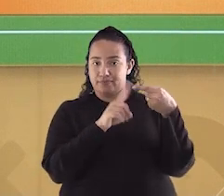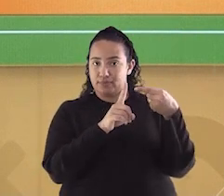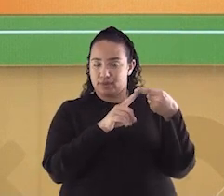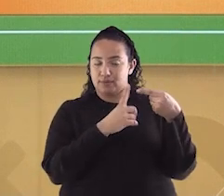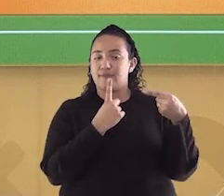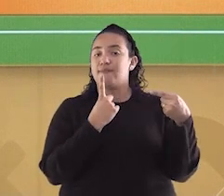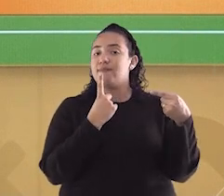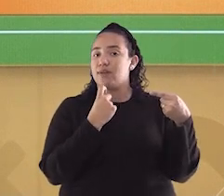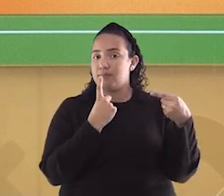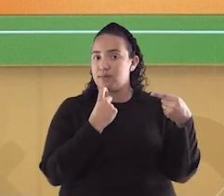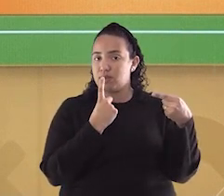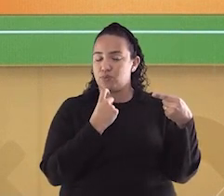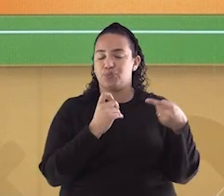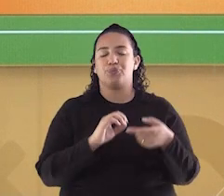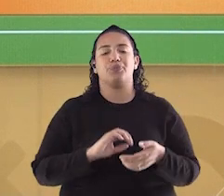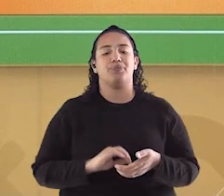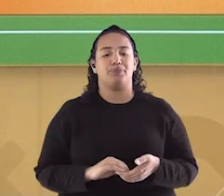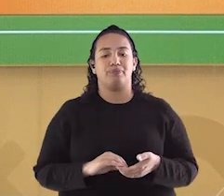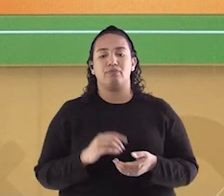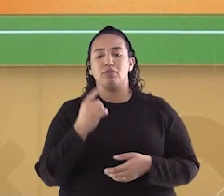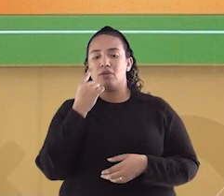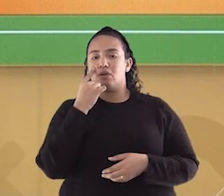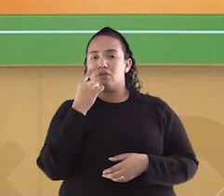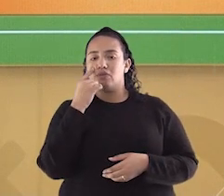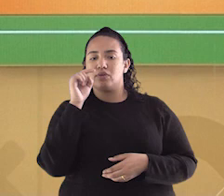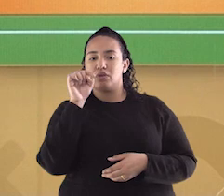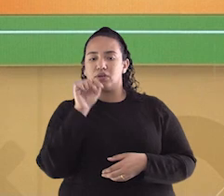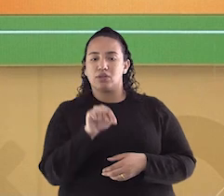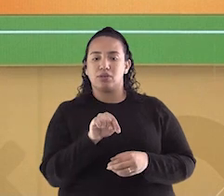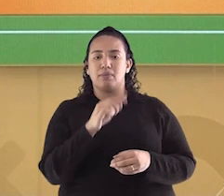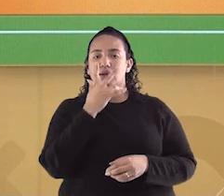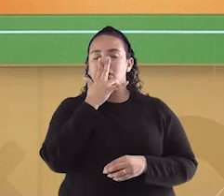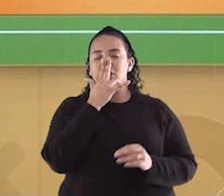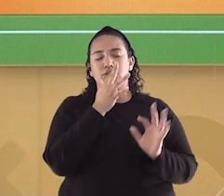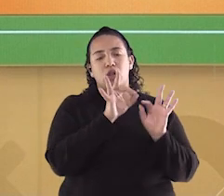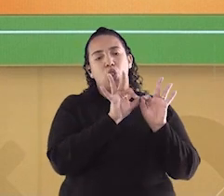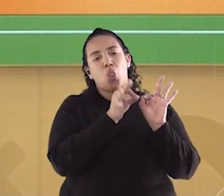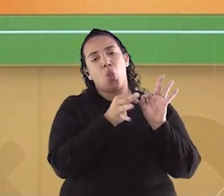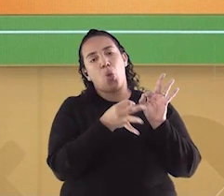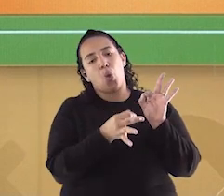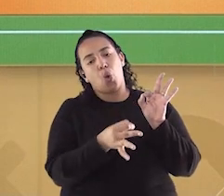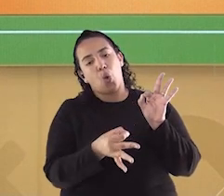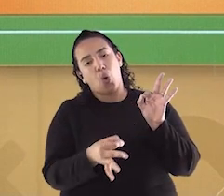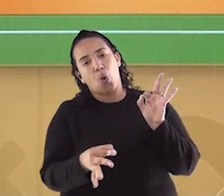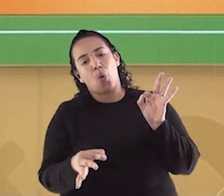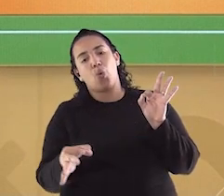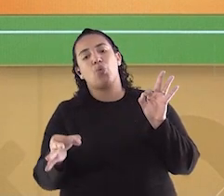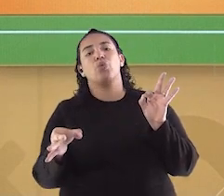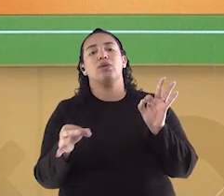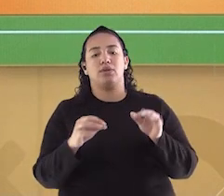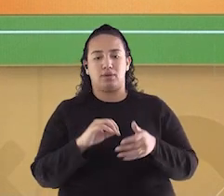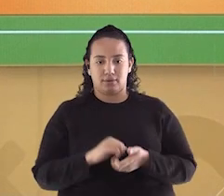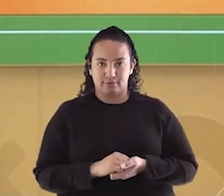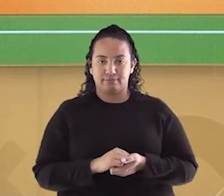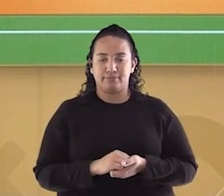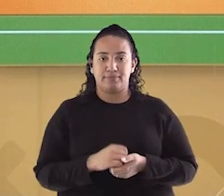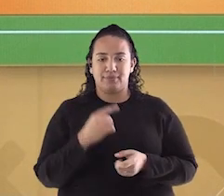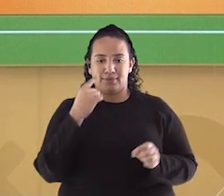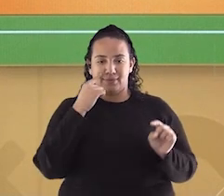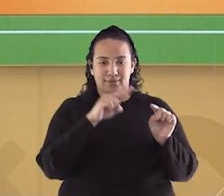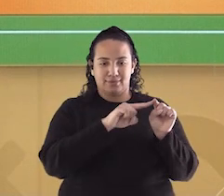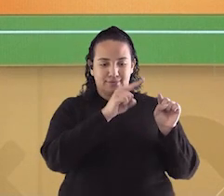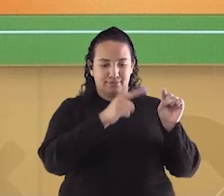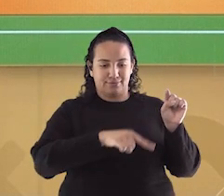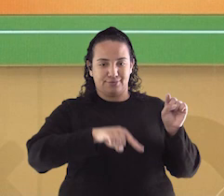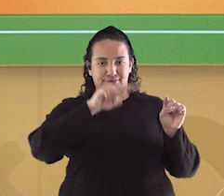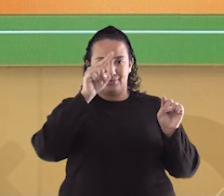a onda vermelha, nós notamos que é uma onda relativamente longa, né? Ela é mais espaçada. O comprimento